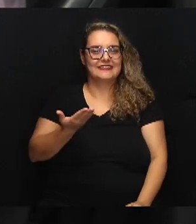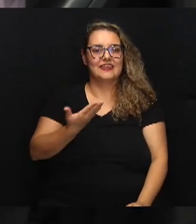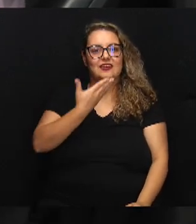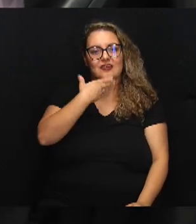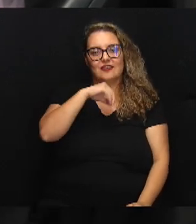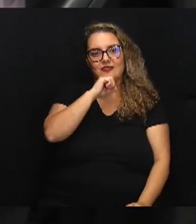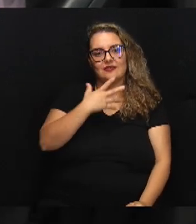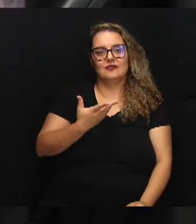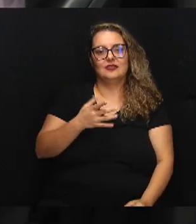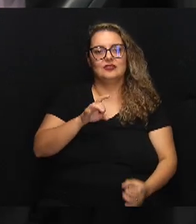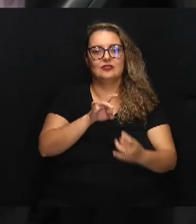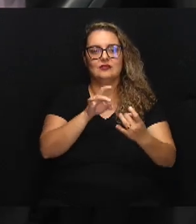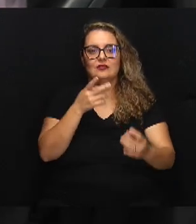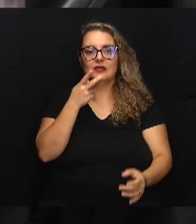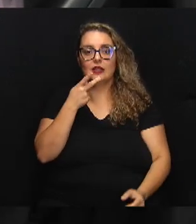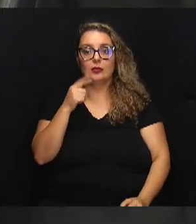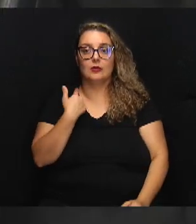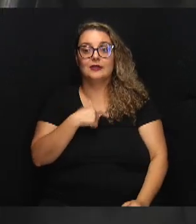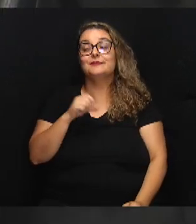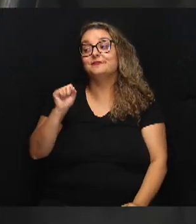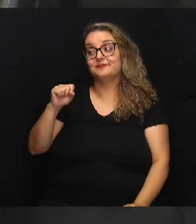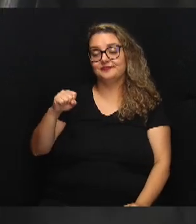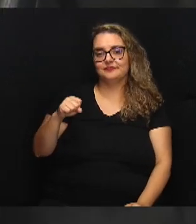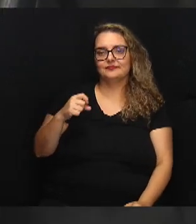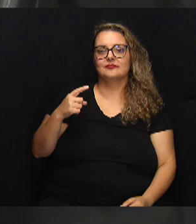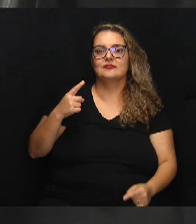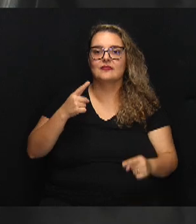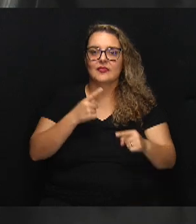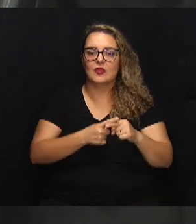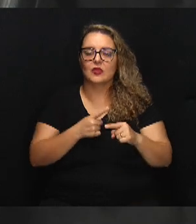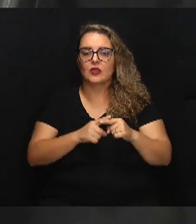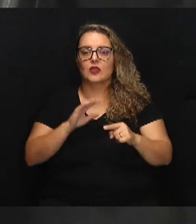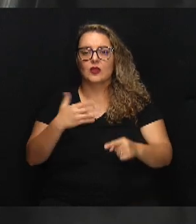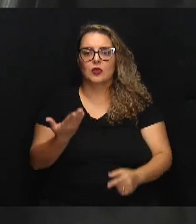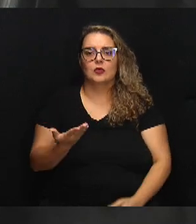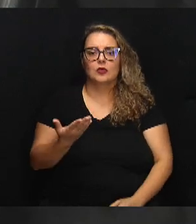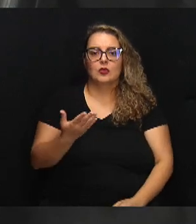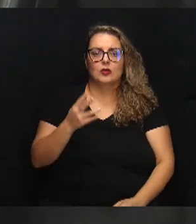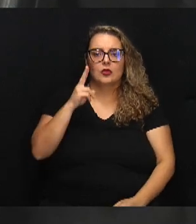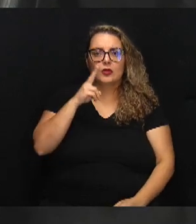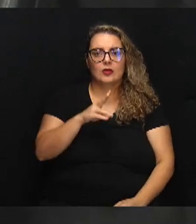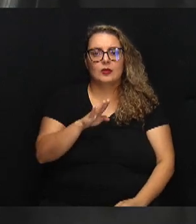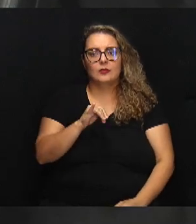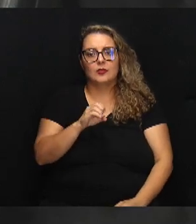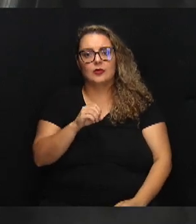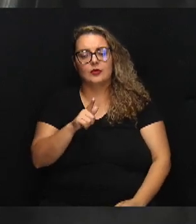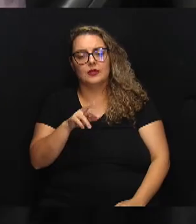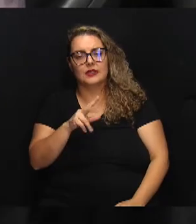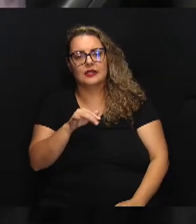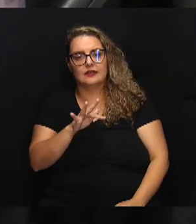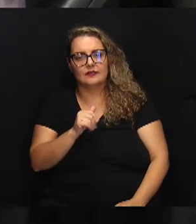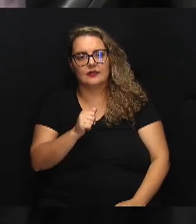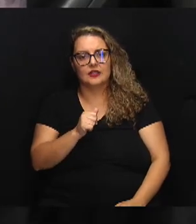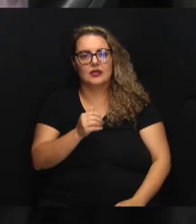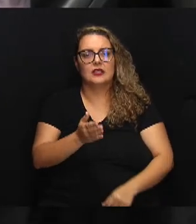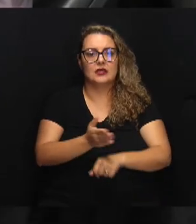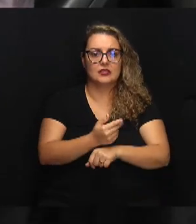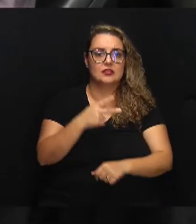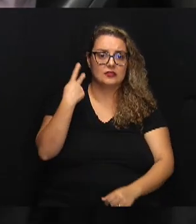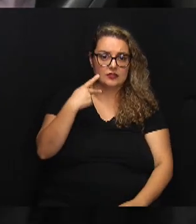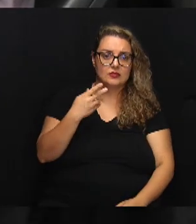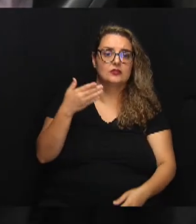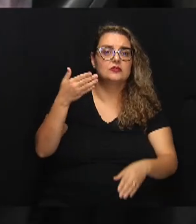um spoiler pra gente. Porque quando a gente vai ver a biografia do Wagner Romão, você, inclusive, antes de ser vereador,